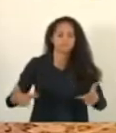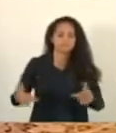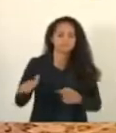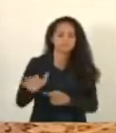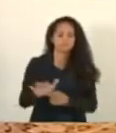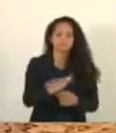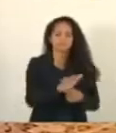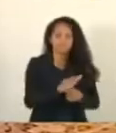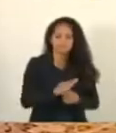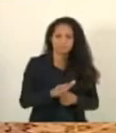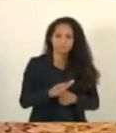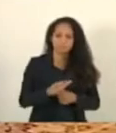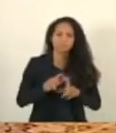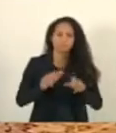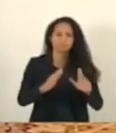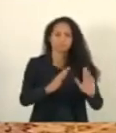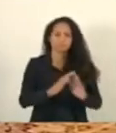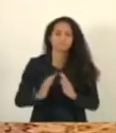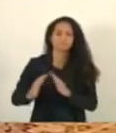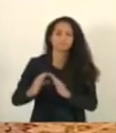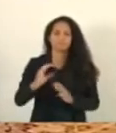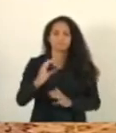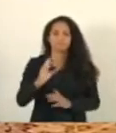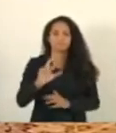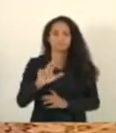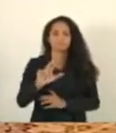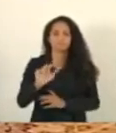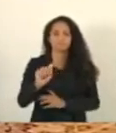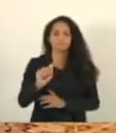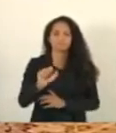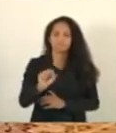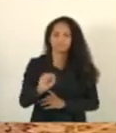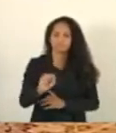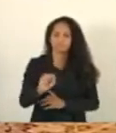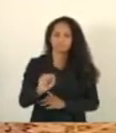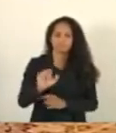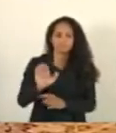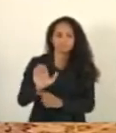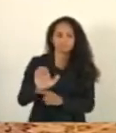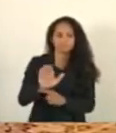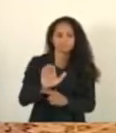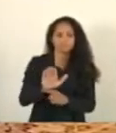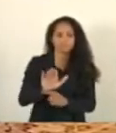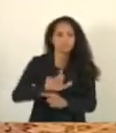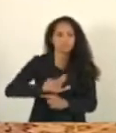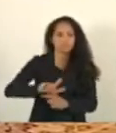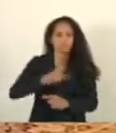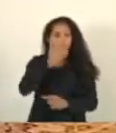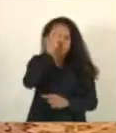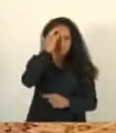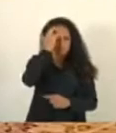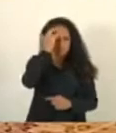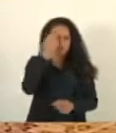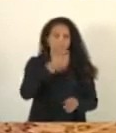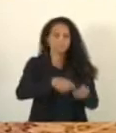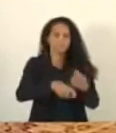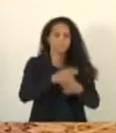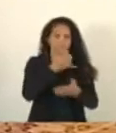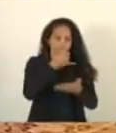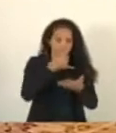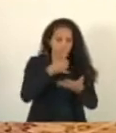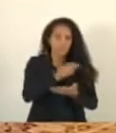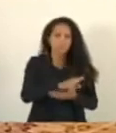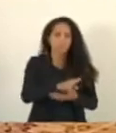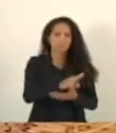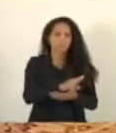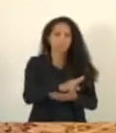por exemplo, para fazer o atendimento não apenas do usuário, mas também